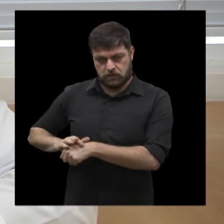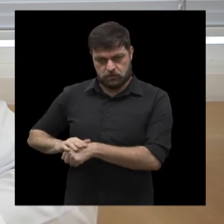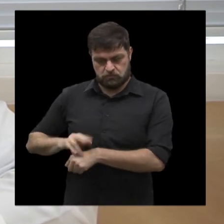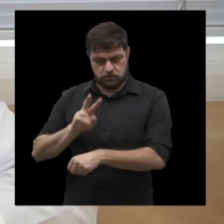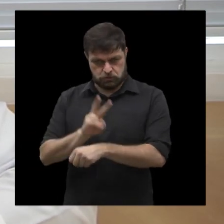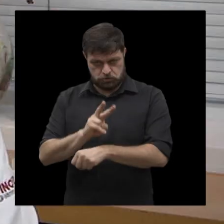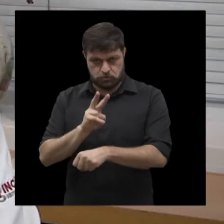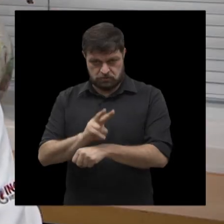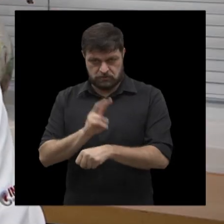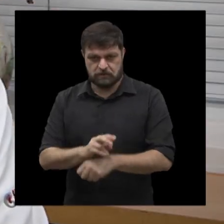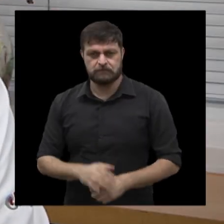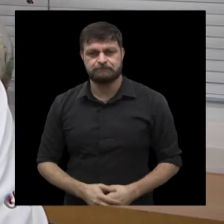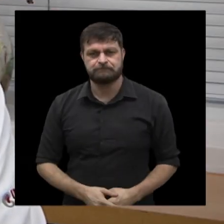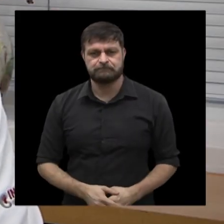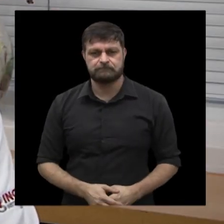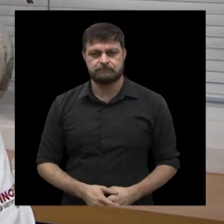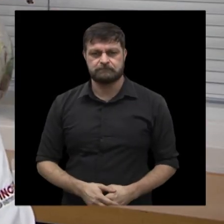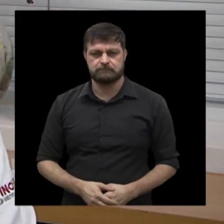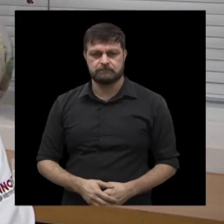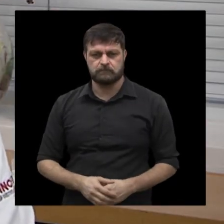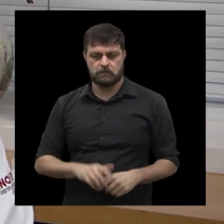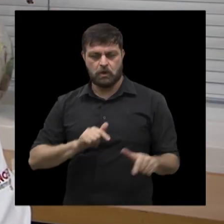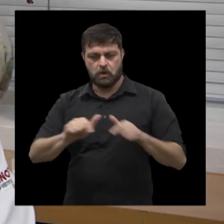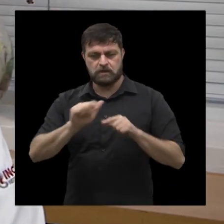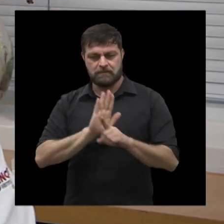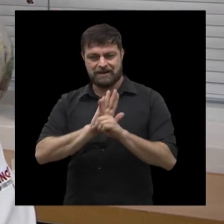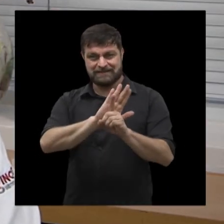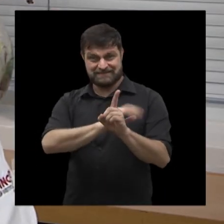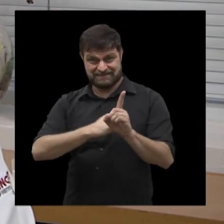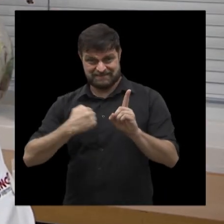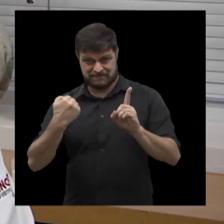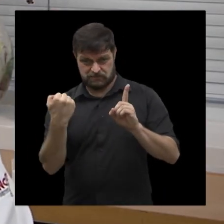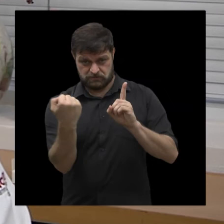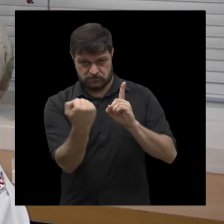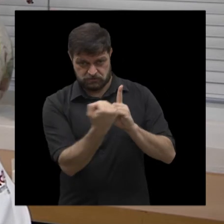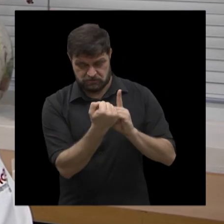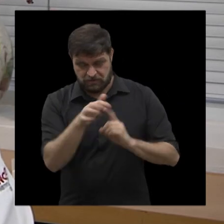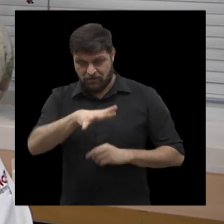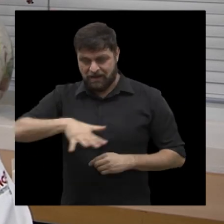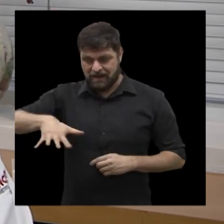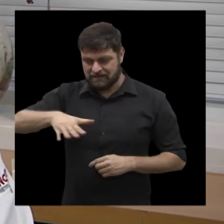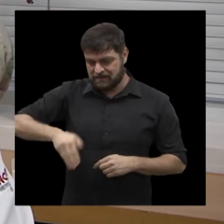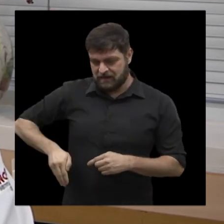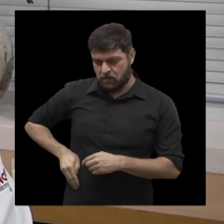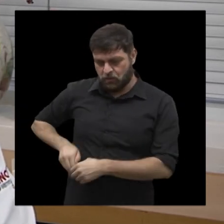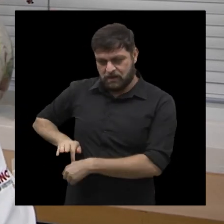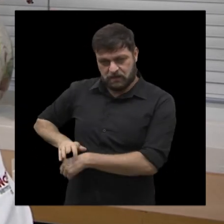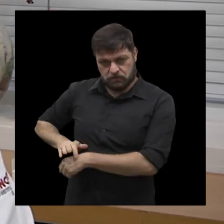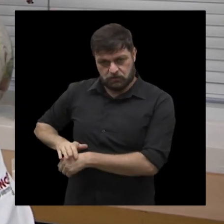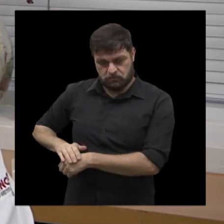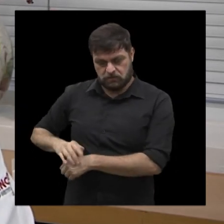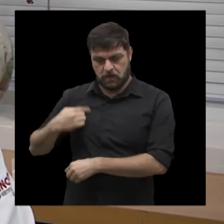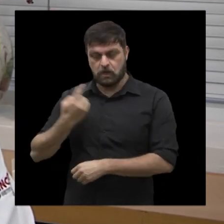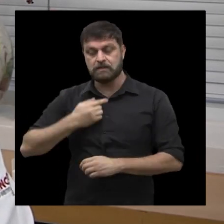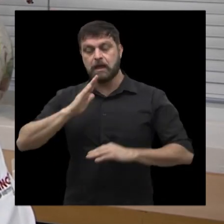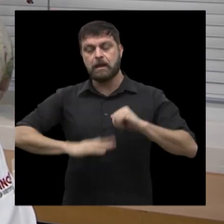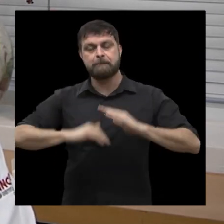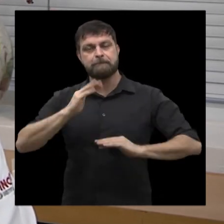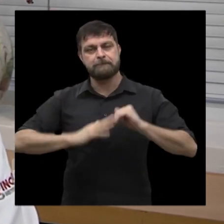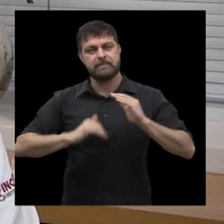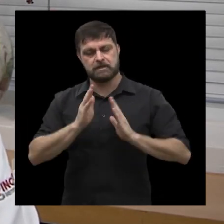renal crônico. O serviço social na nefrologia atua mais no sentido